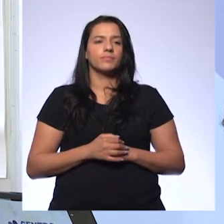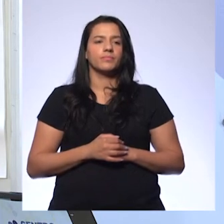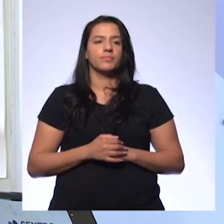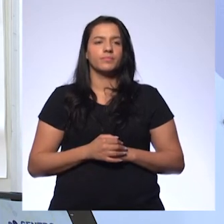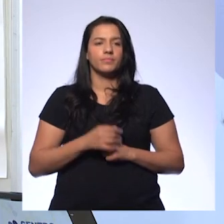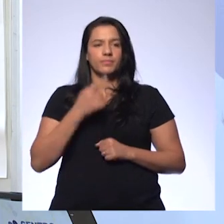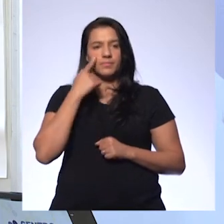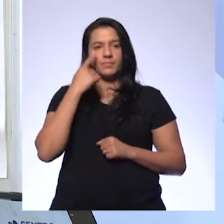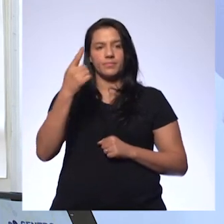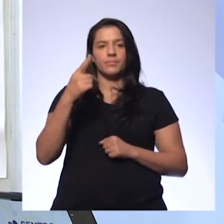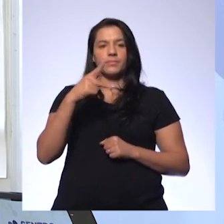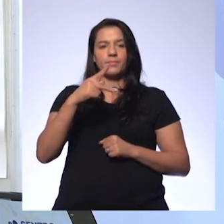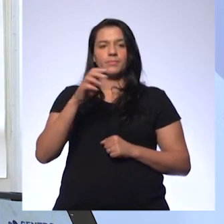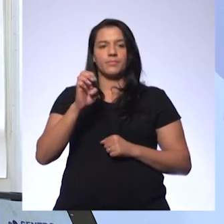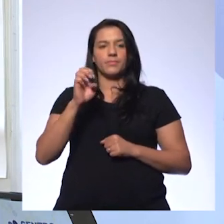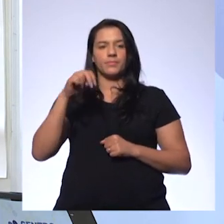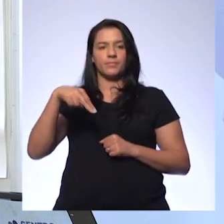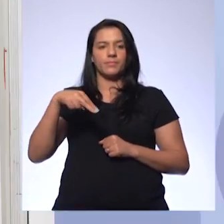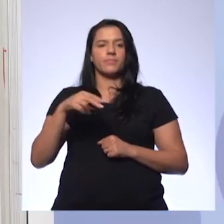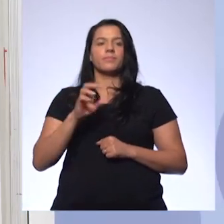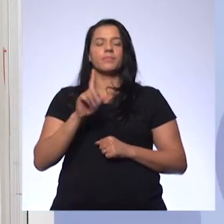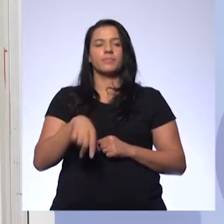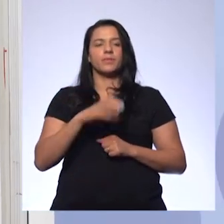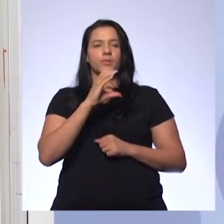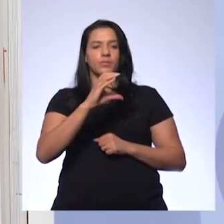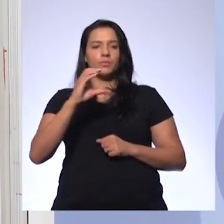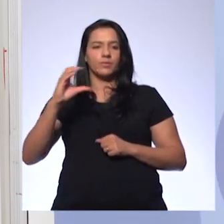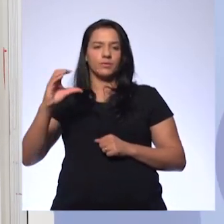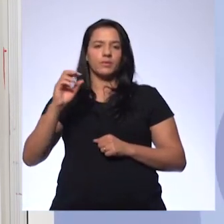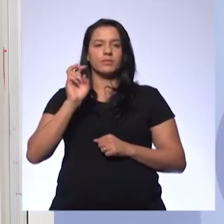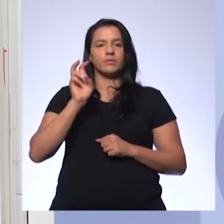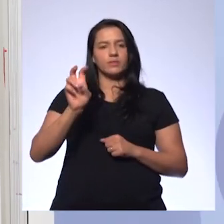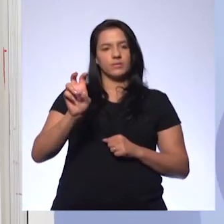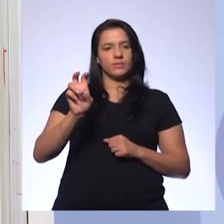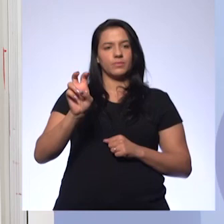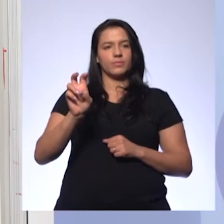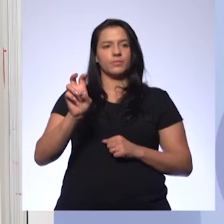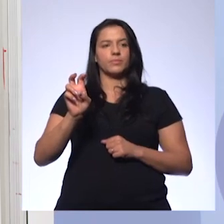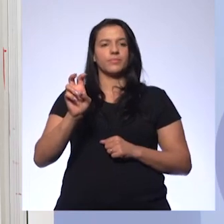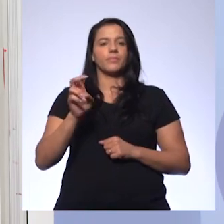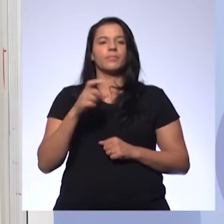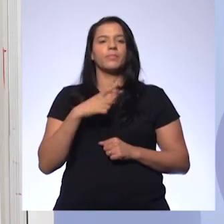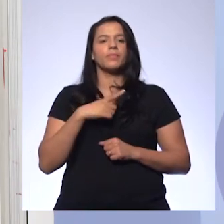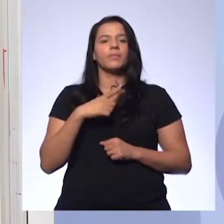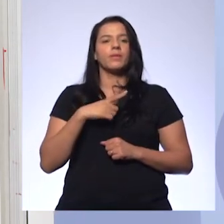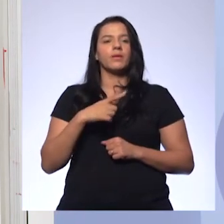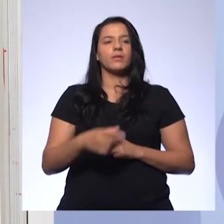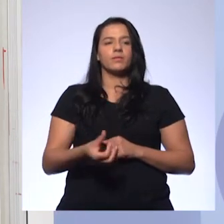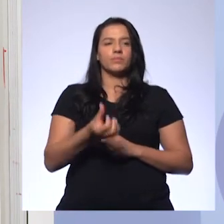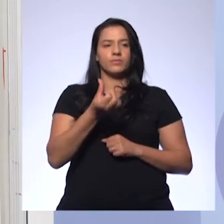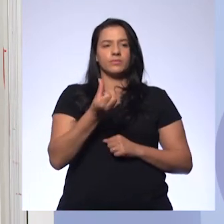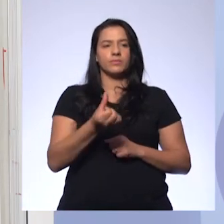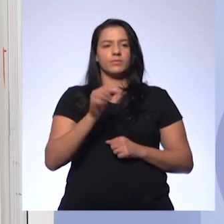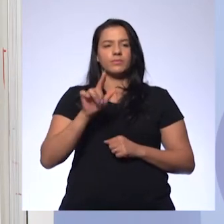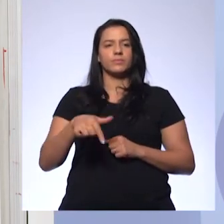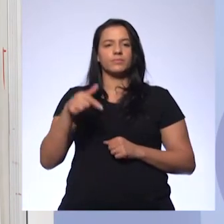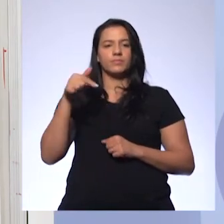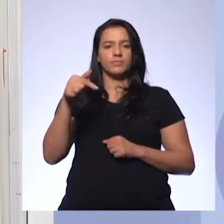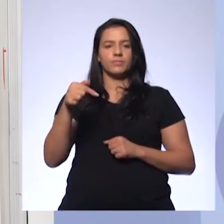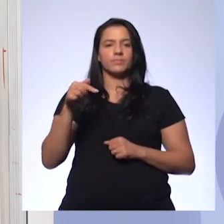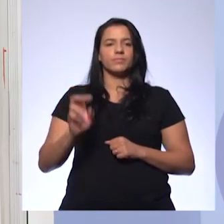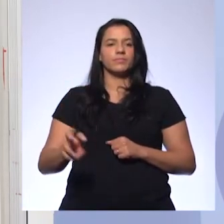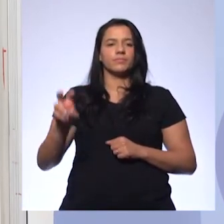Aqui ele já fala, pente, 5 carbonos. Então, entre o 6, o 7 e o 5, o melhor é o que tem